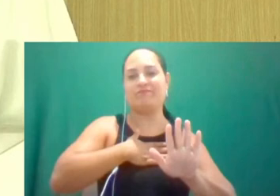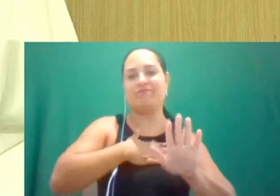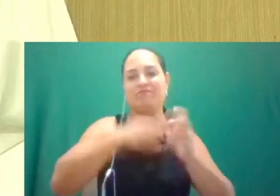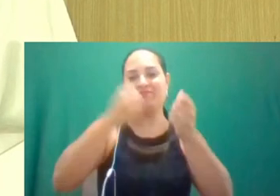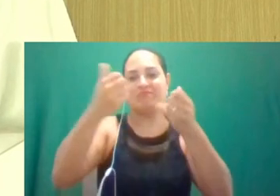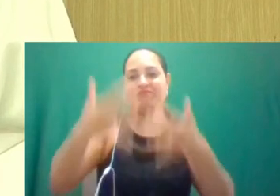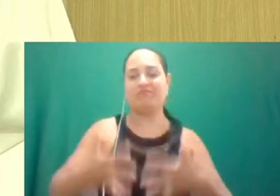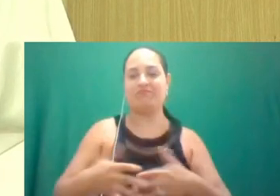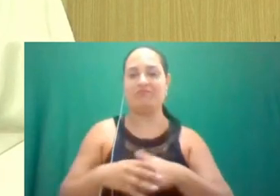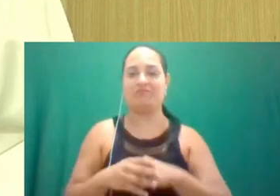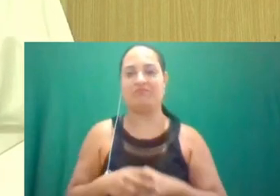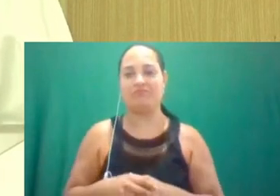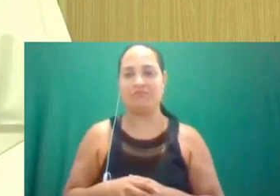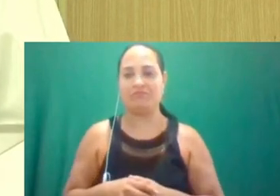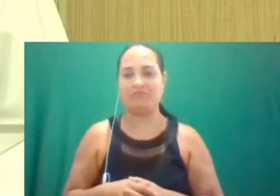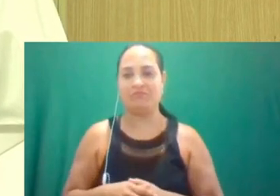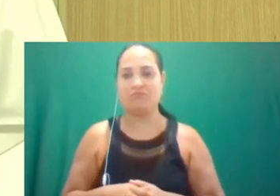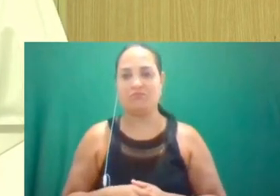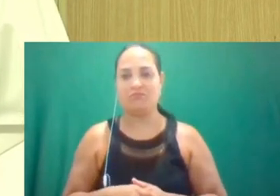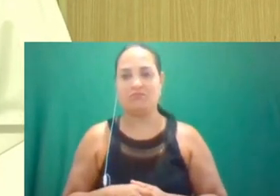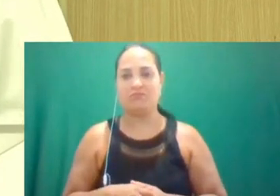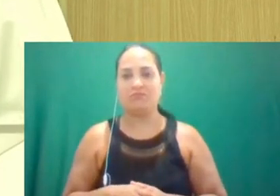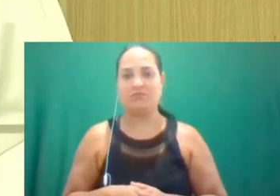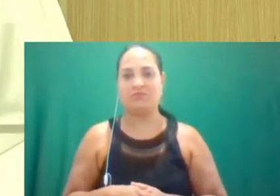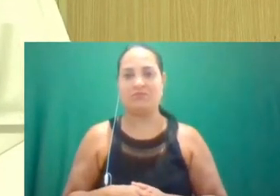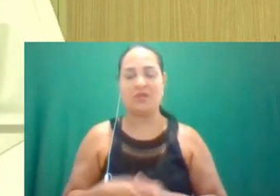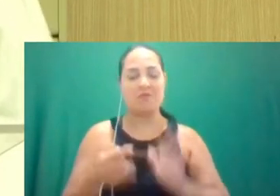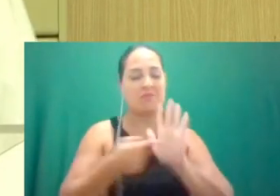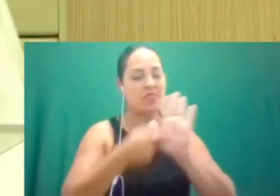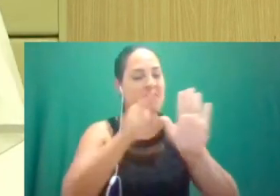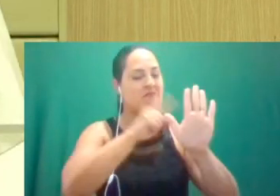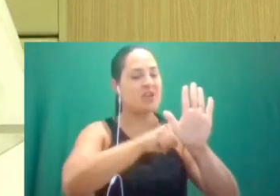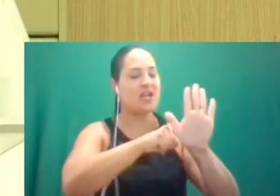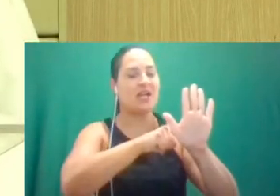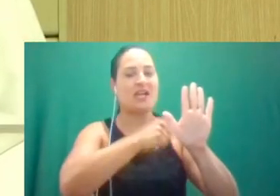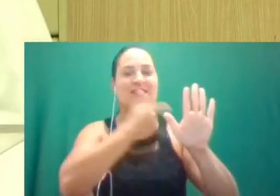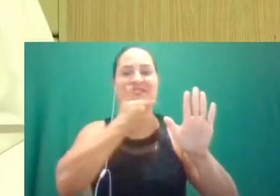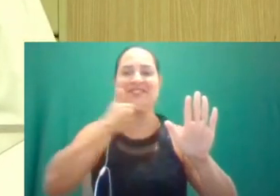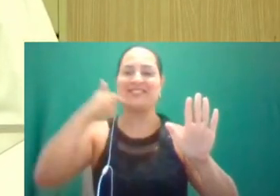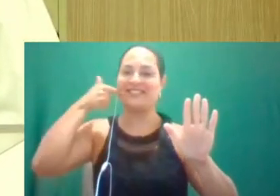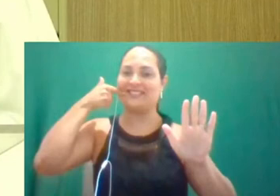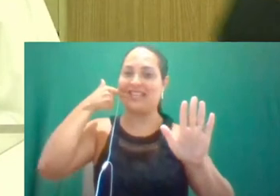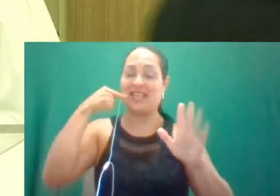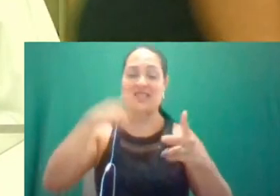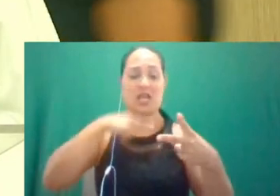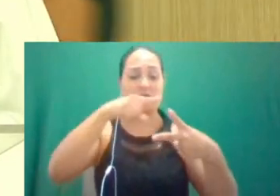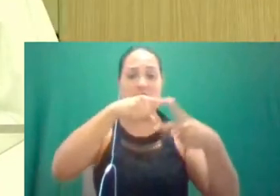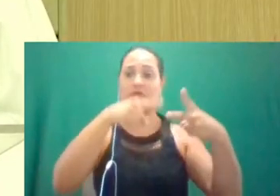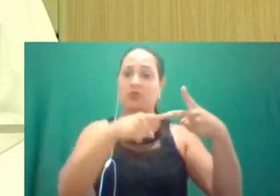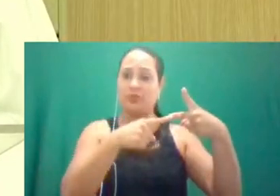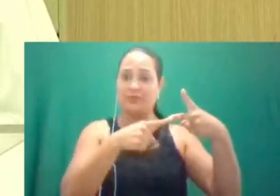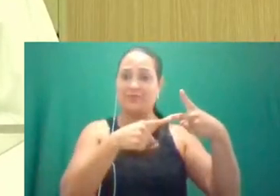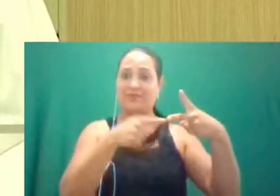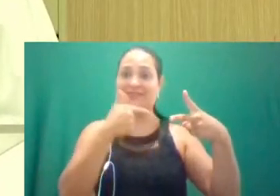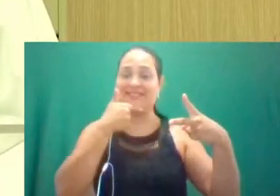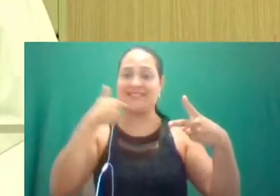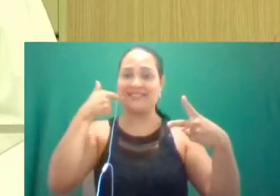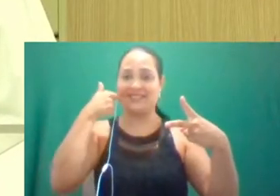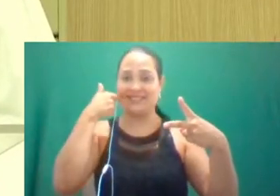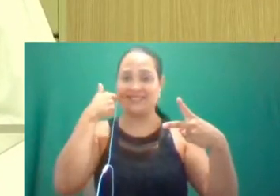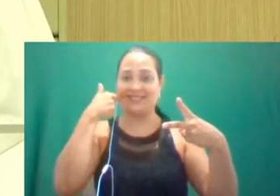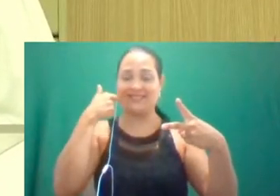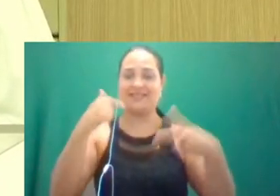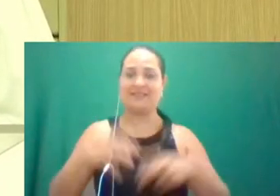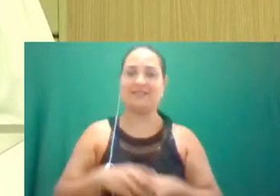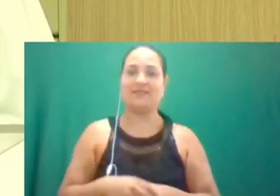dentes, mas da alma, do espírito? É quando a gente entende que felicidade é algo que só existe de